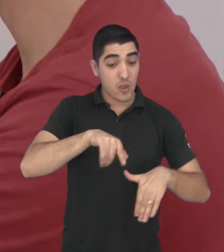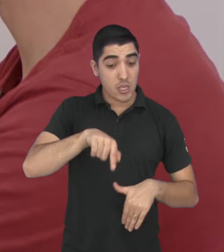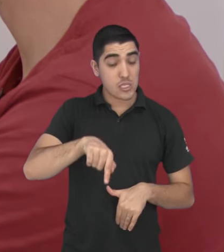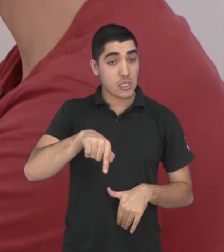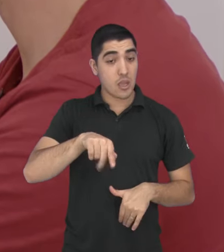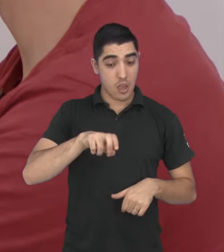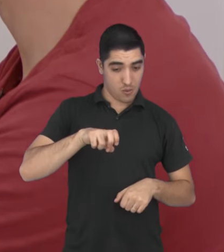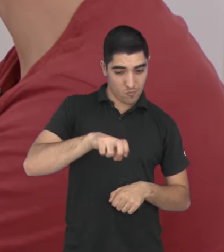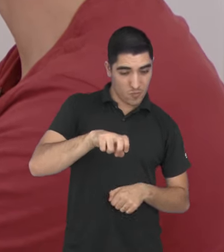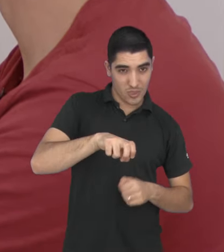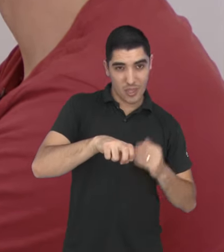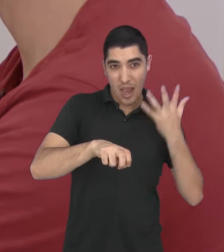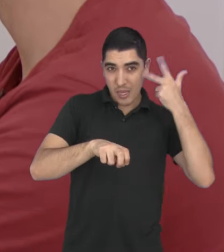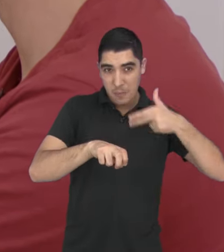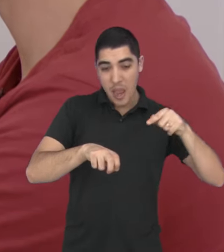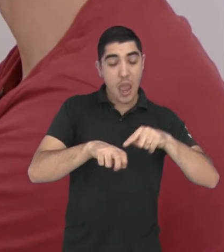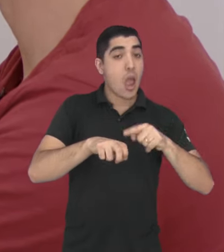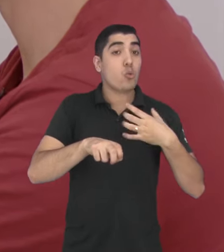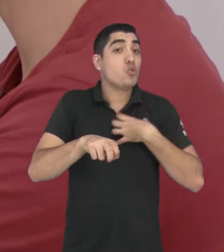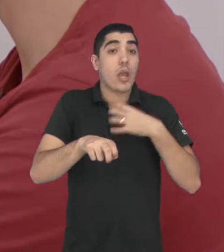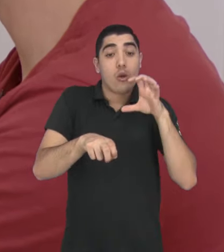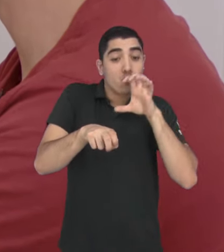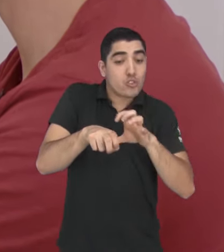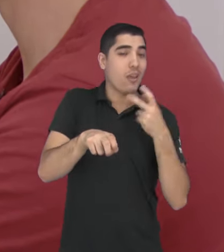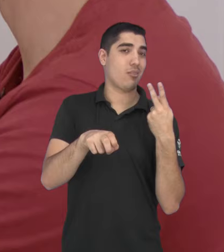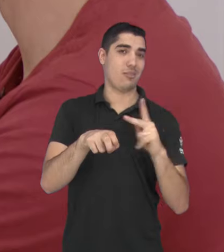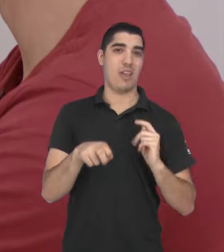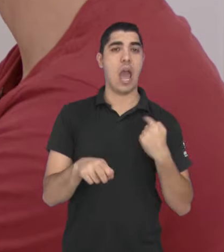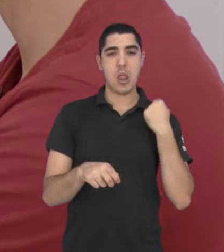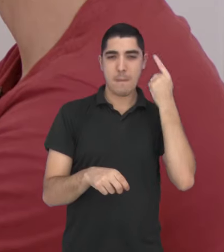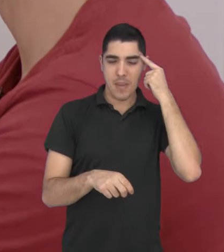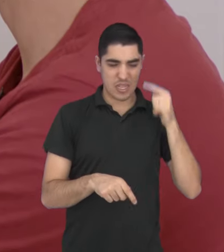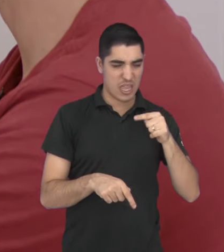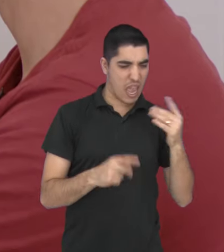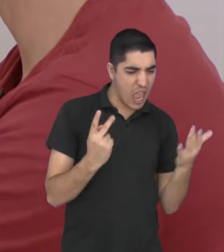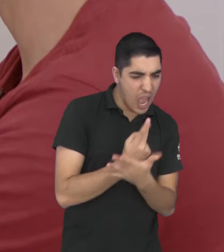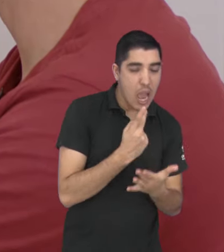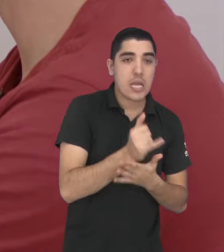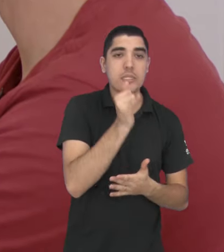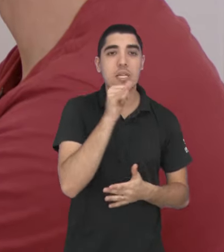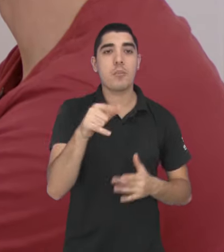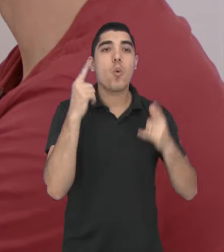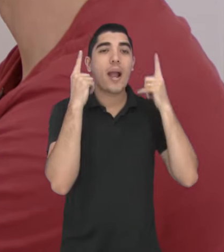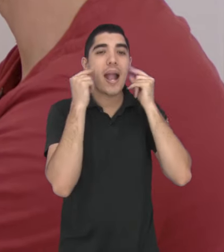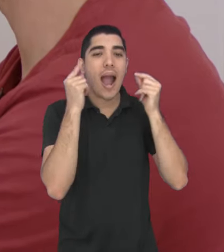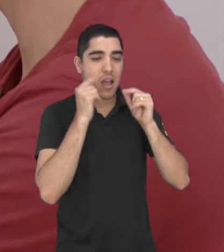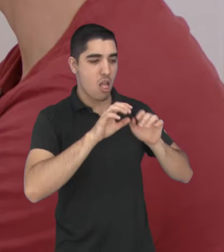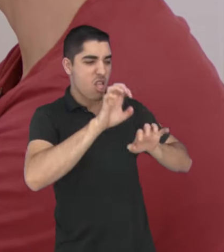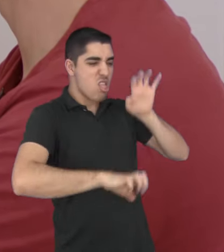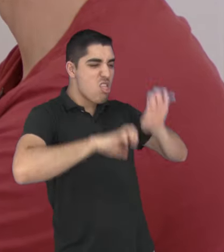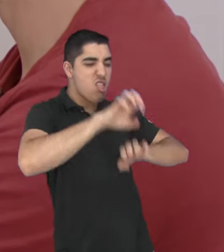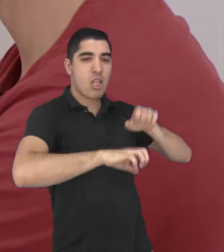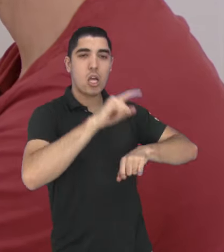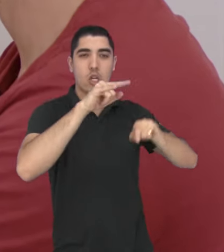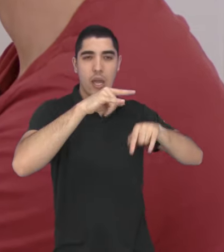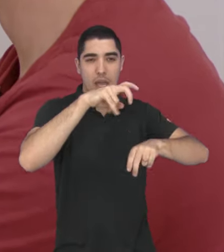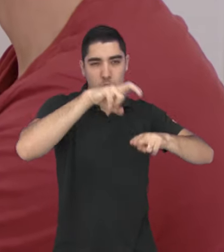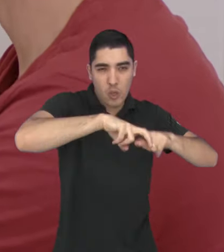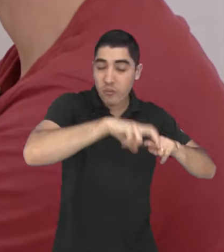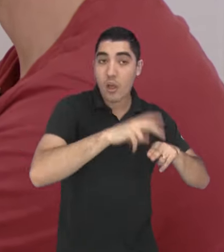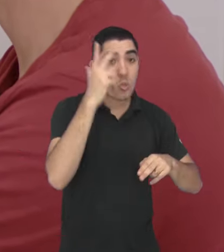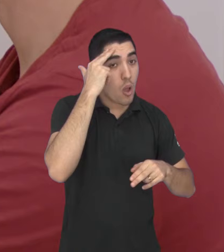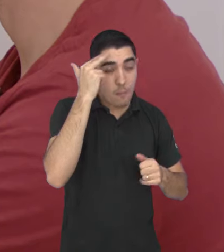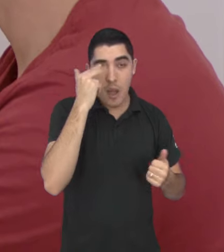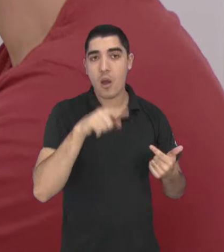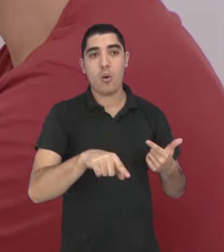o comportamento natural da espécie e a gente acha errado. Uhum. Então aquela história de gato ficar arranhando o sofá, né, de cachorro ficar roendo o pé da mesa. é